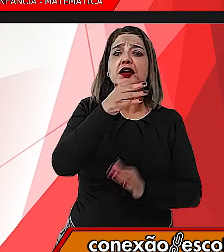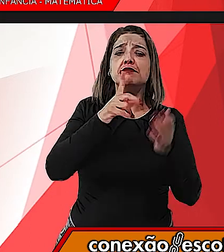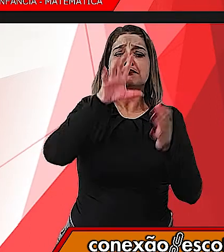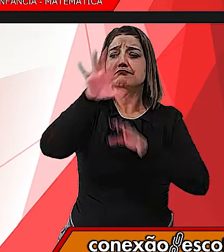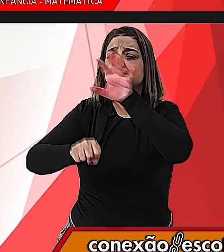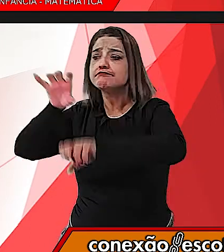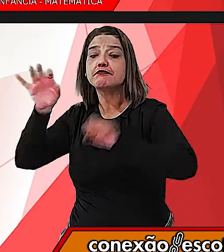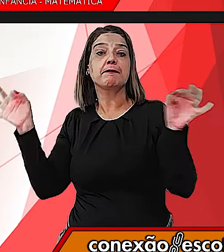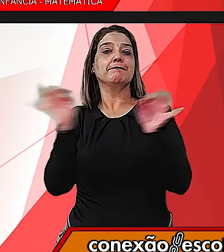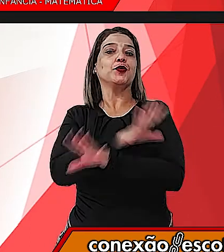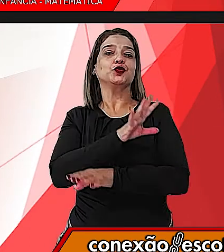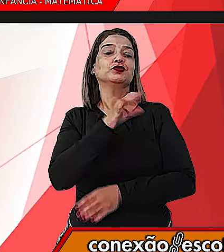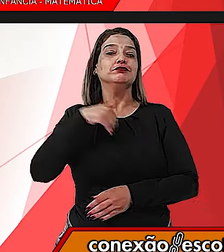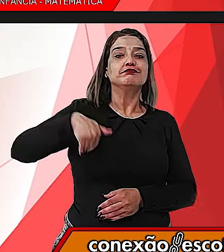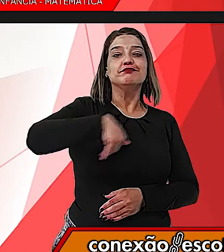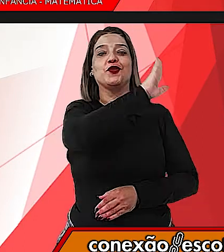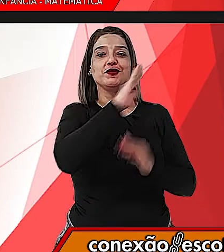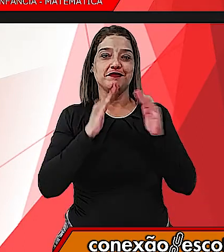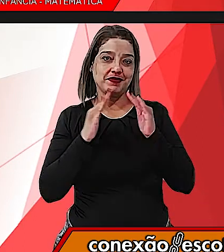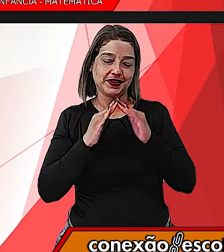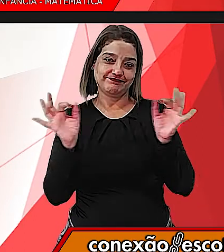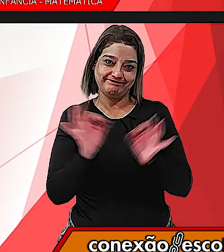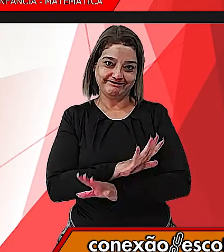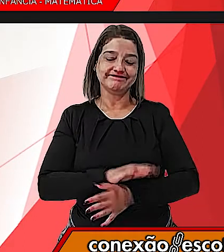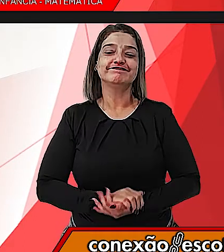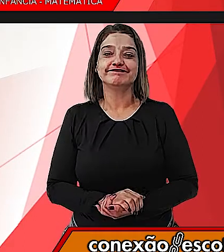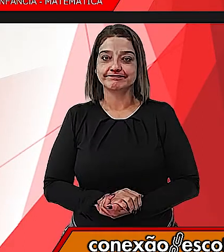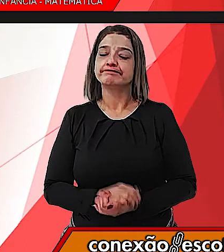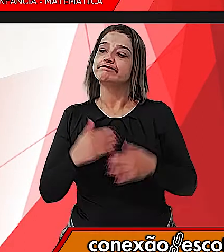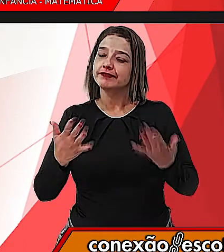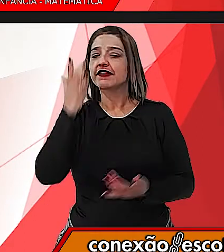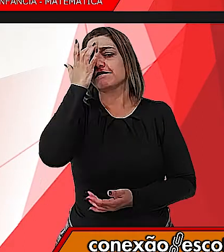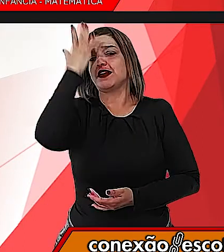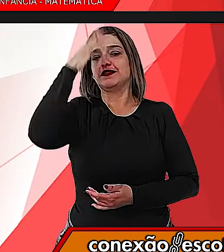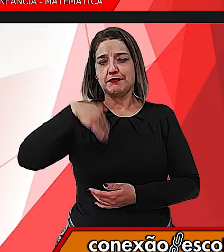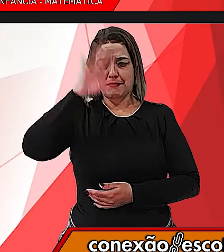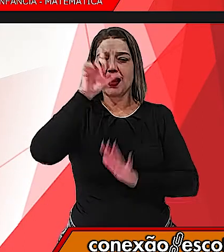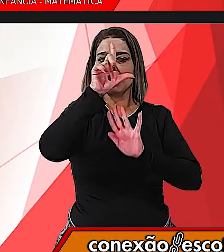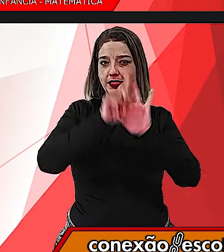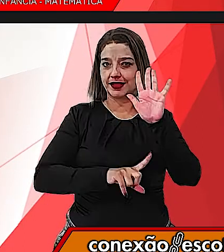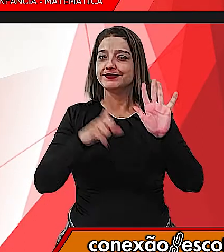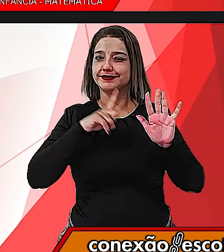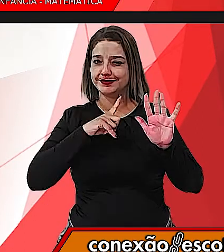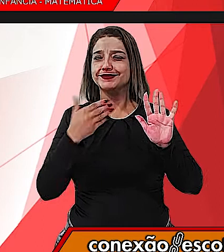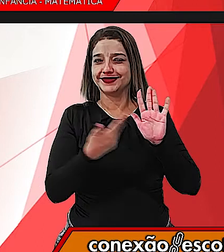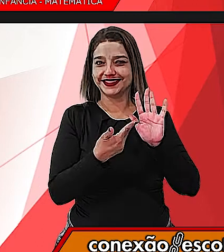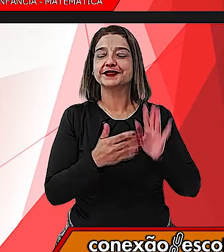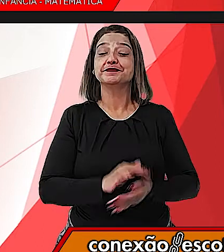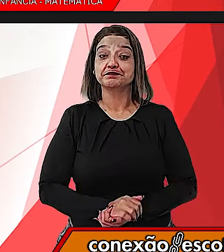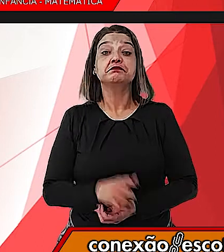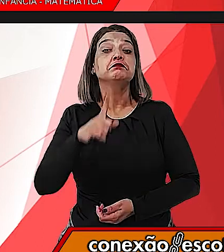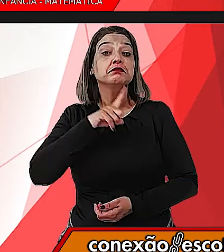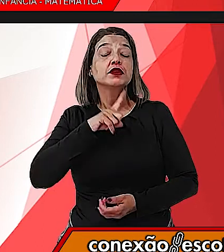supermercado e já sabe o que vai pegar. Então é muito mais fácil. Outra coisa, as